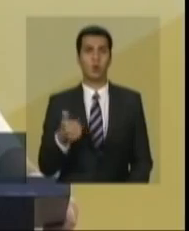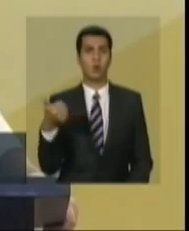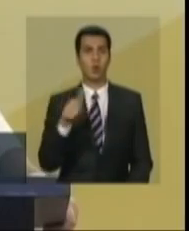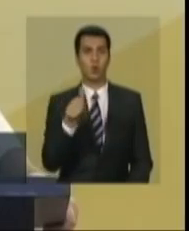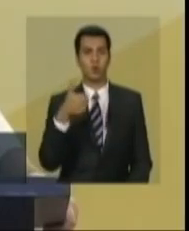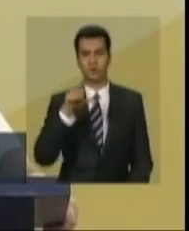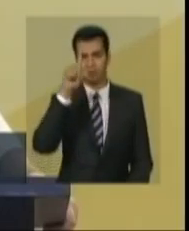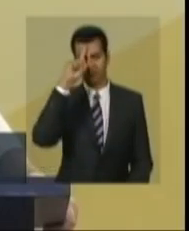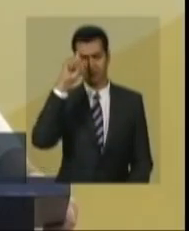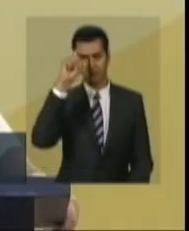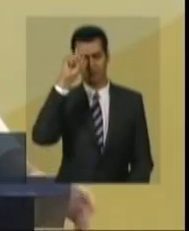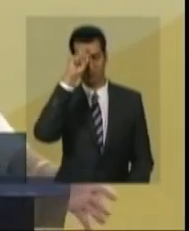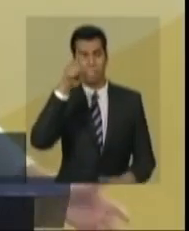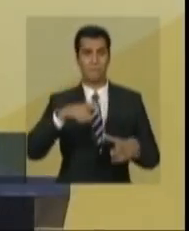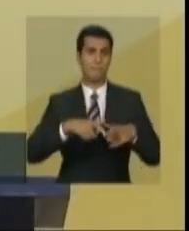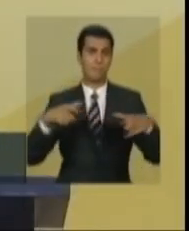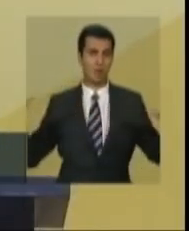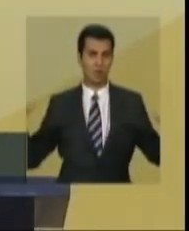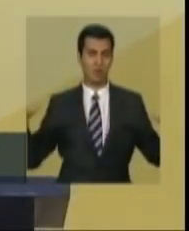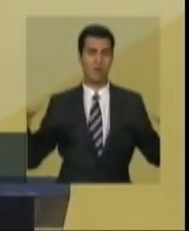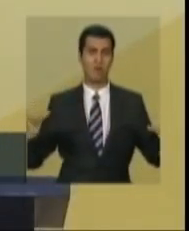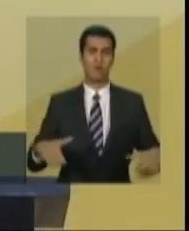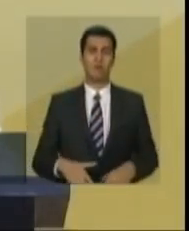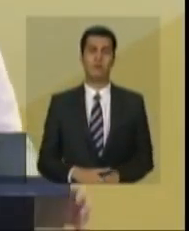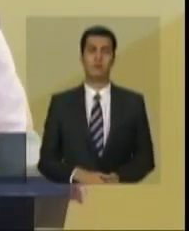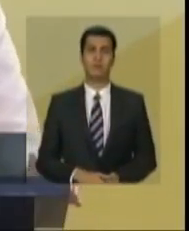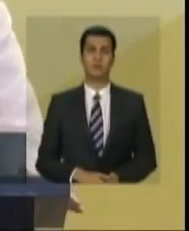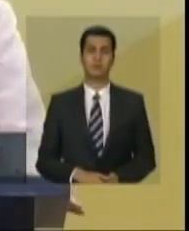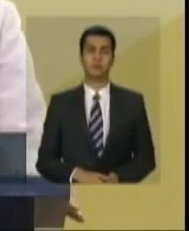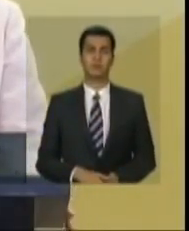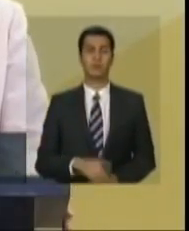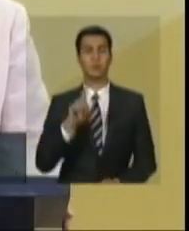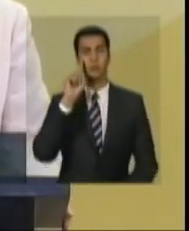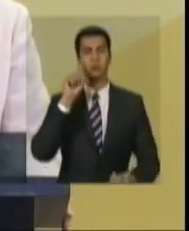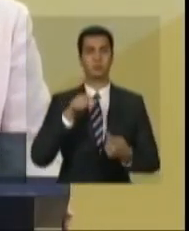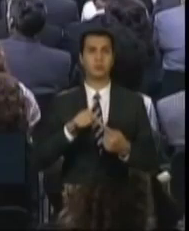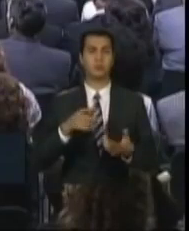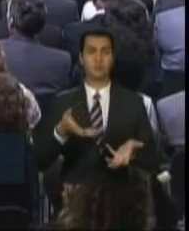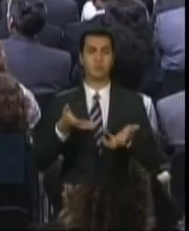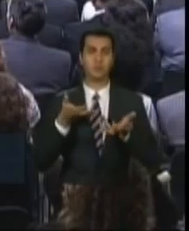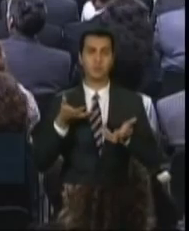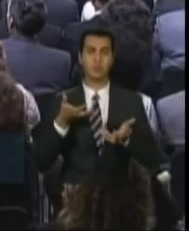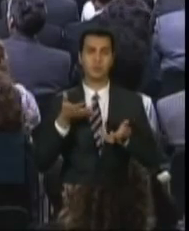prontos-socorros, com a meta de alcançar, como mostrou o ministro Padilha,